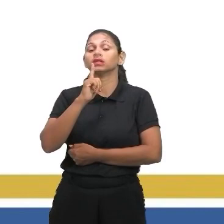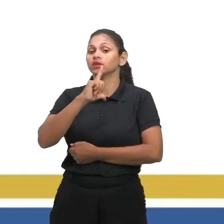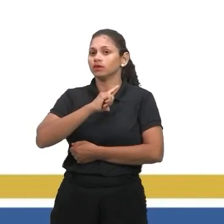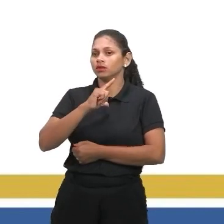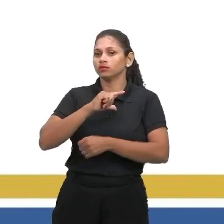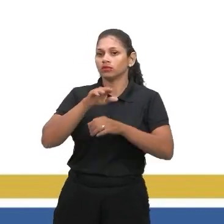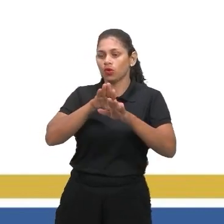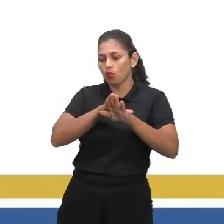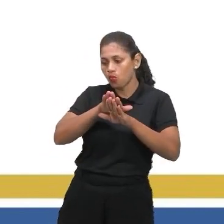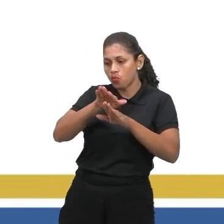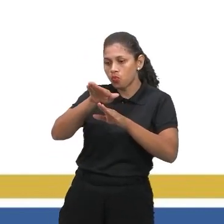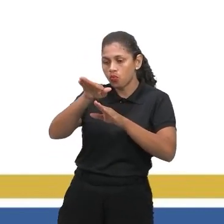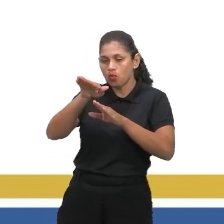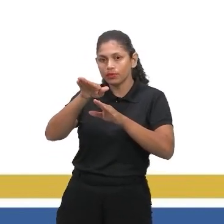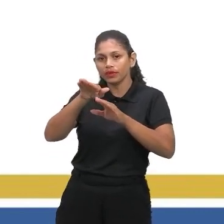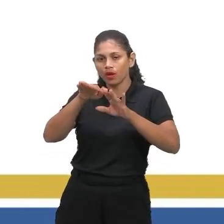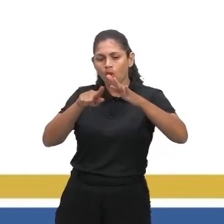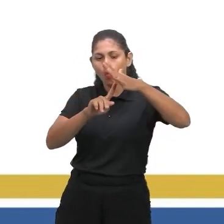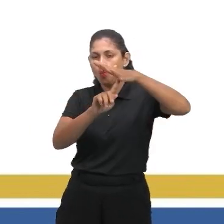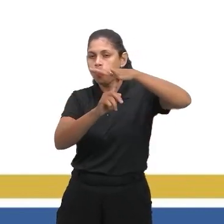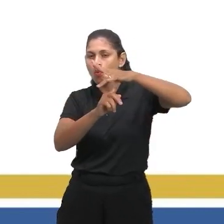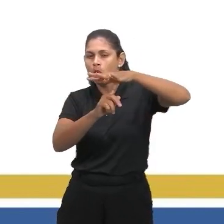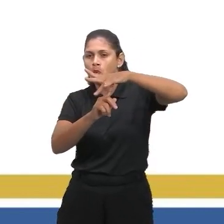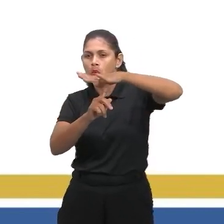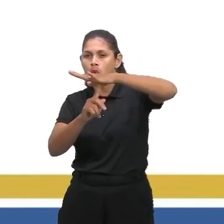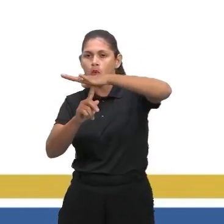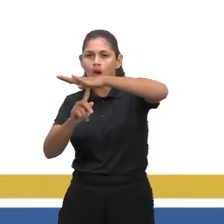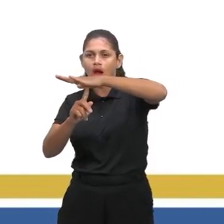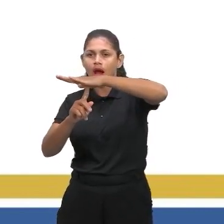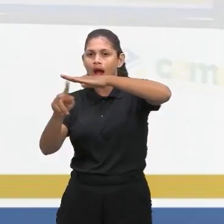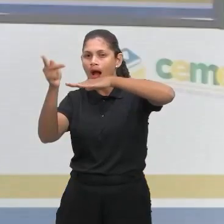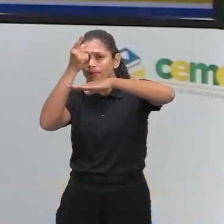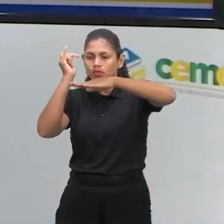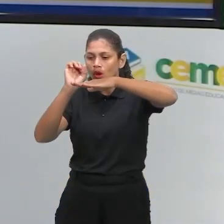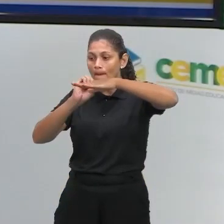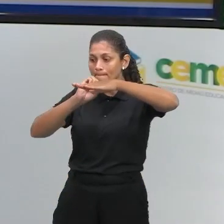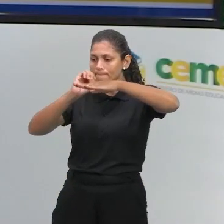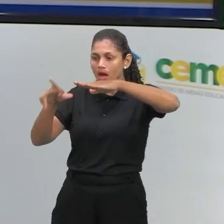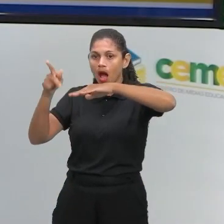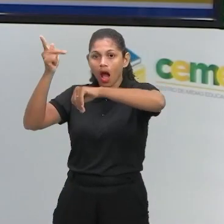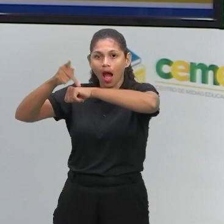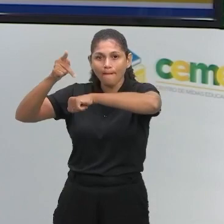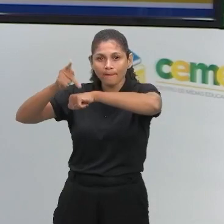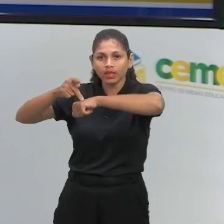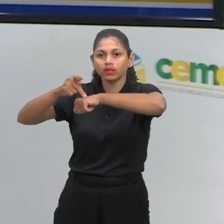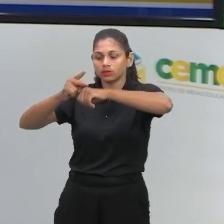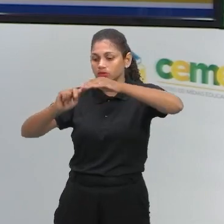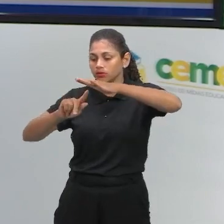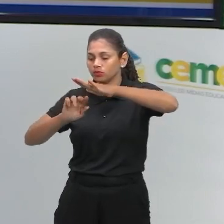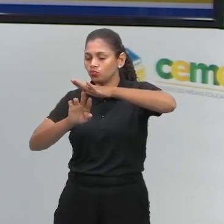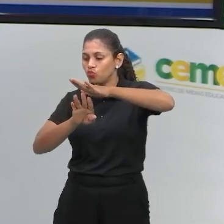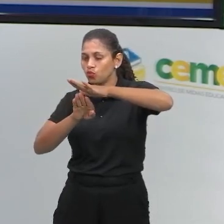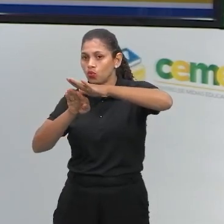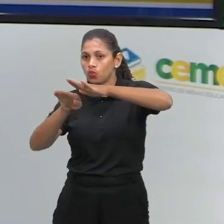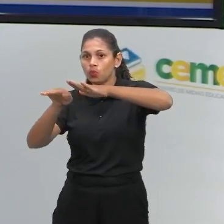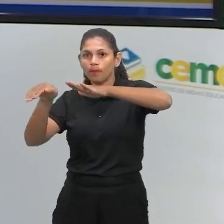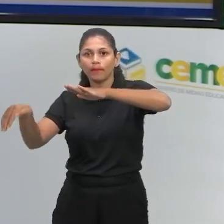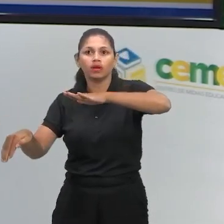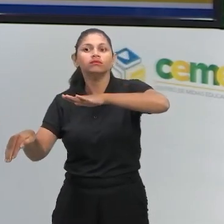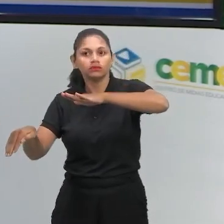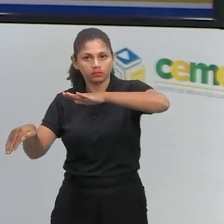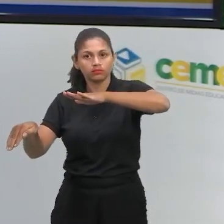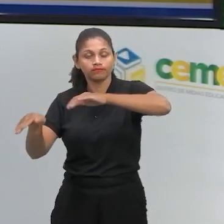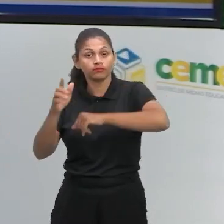uma curvatura aqui. Então, essa é a trajetória, ou seja, a gente toma como referência um ponto de partida. Trazendo um outro